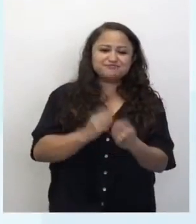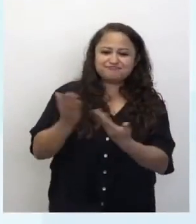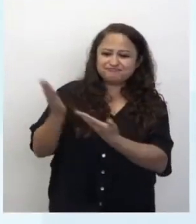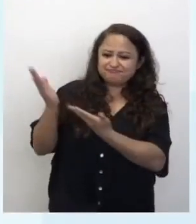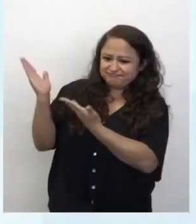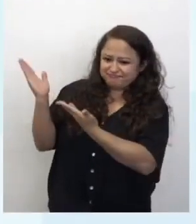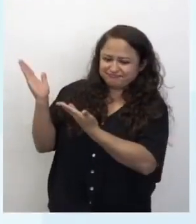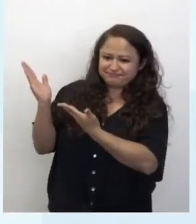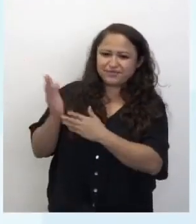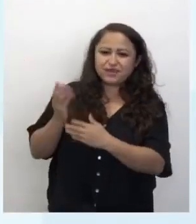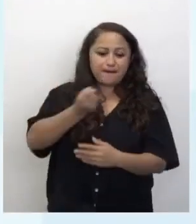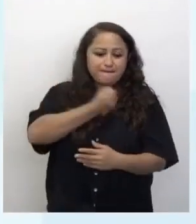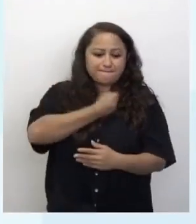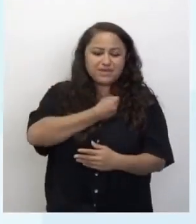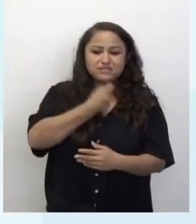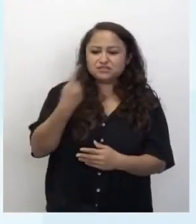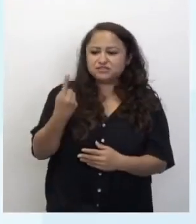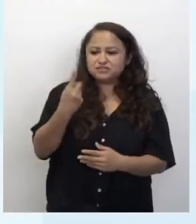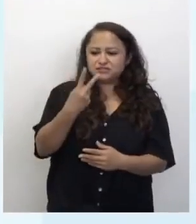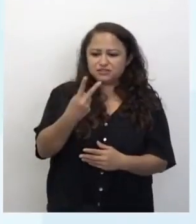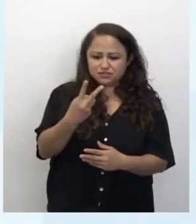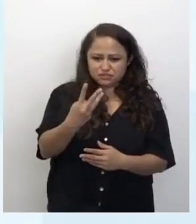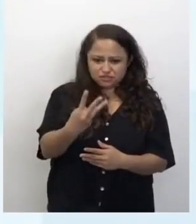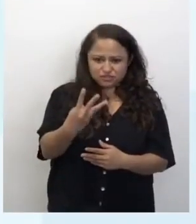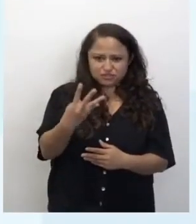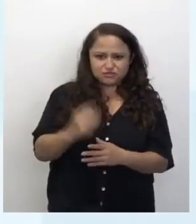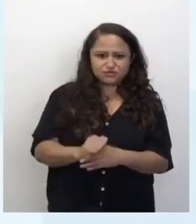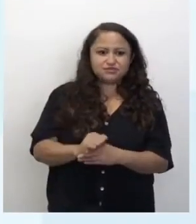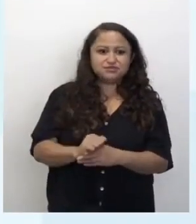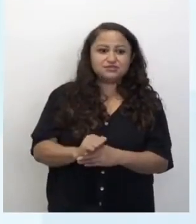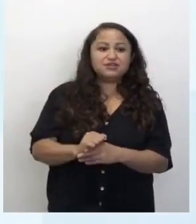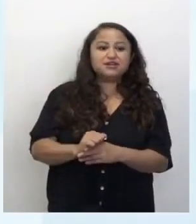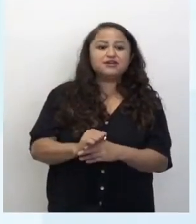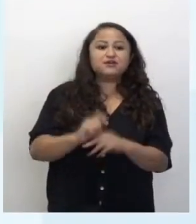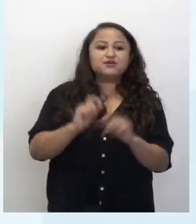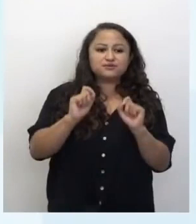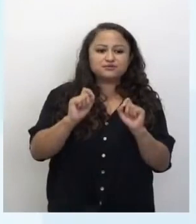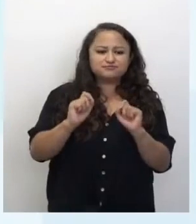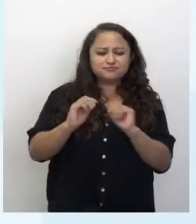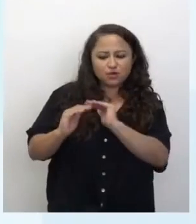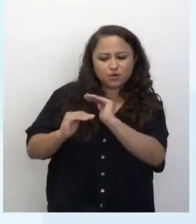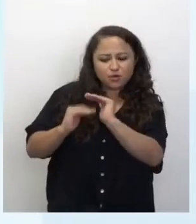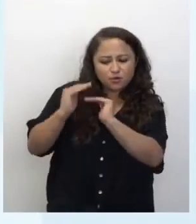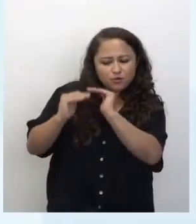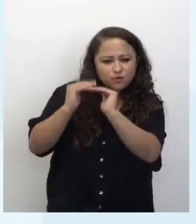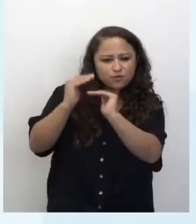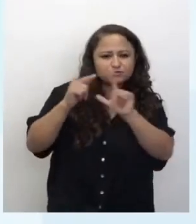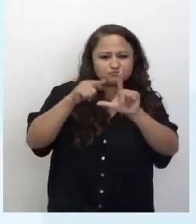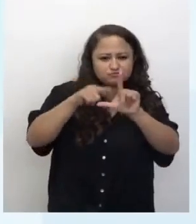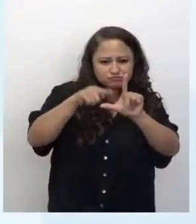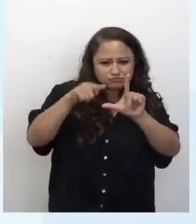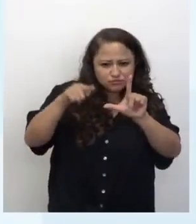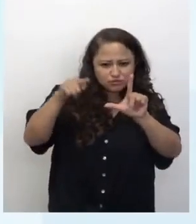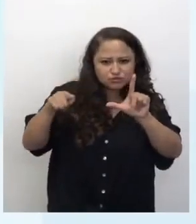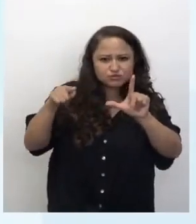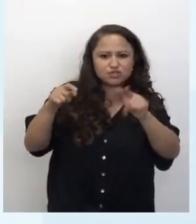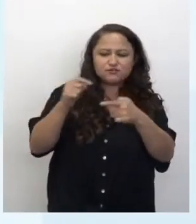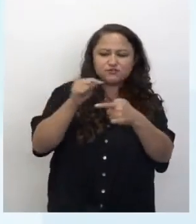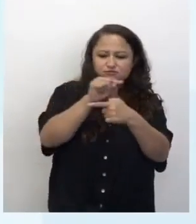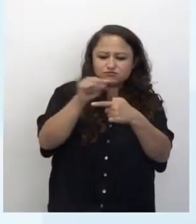página 114, porque é baseado no material Aprender Sempre, volume 1. Construir o gráfico de uma